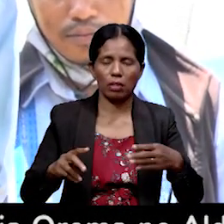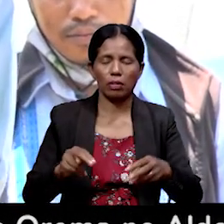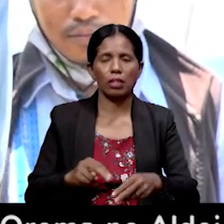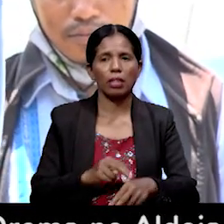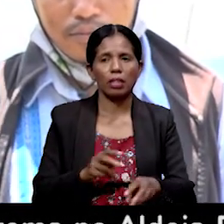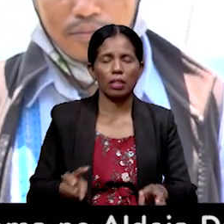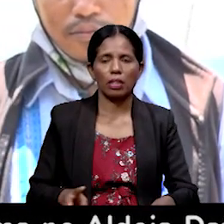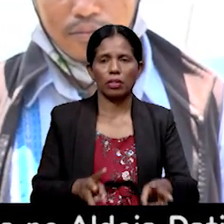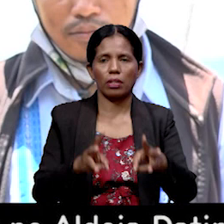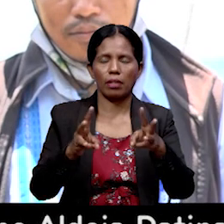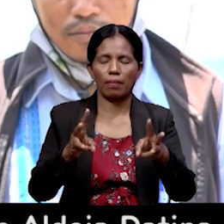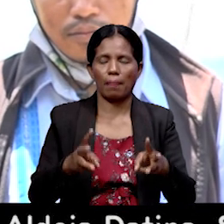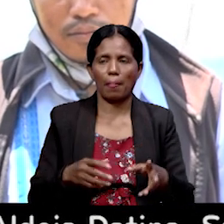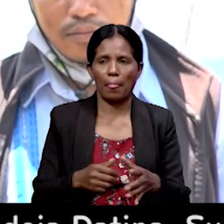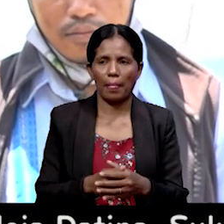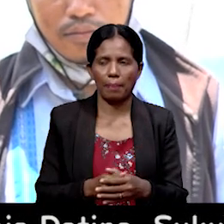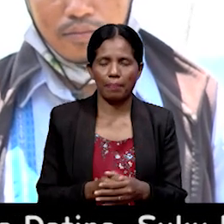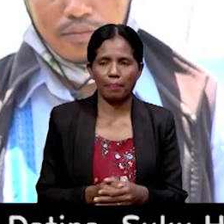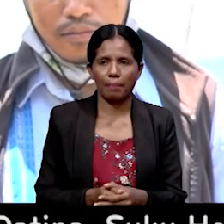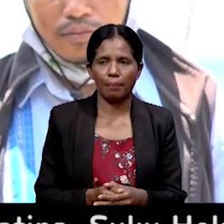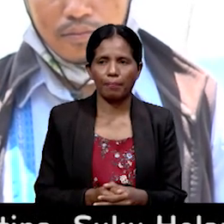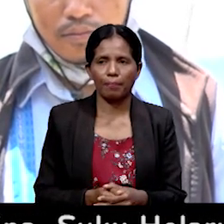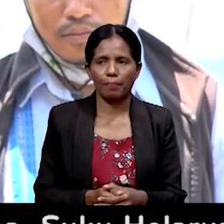ponte no controlo de share